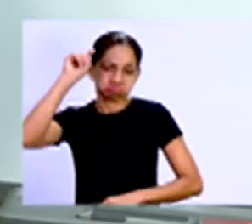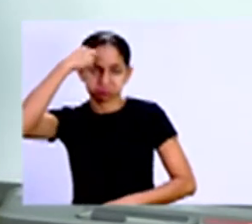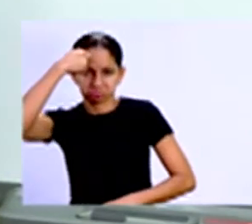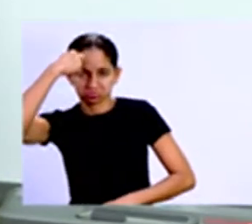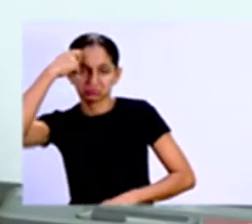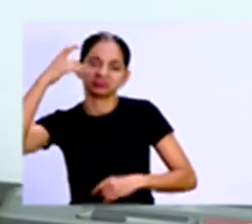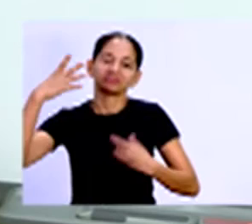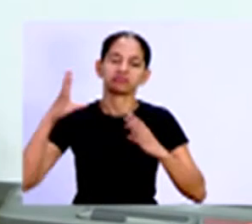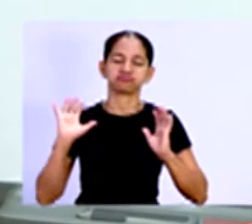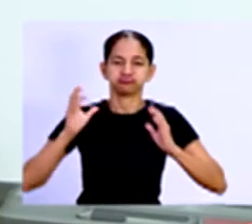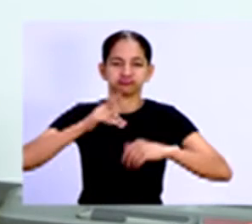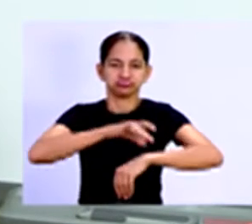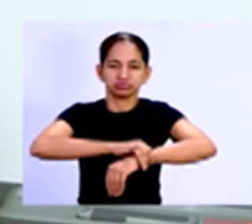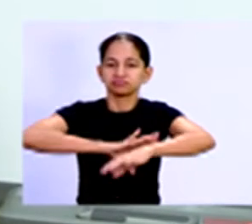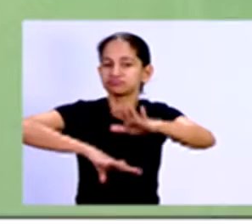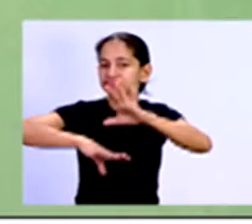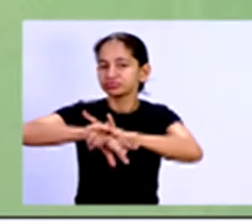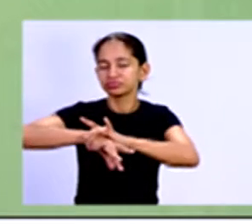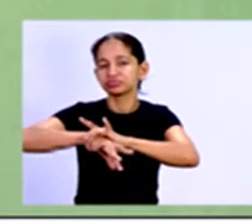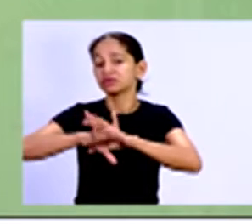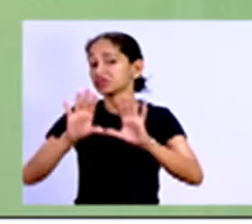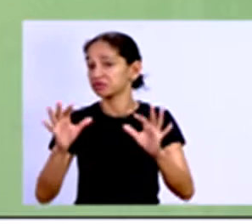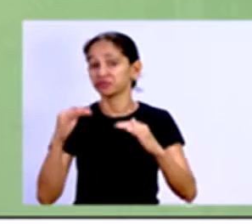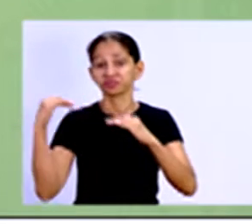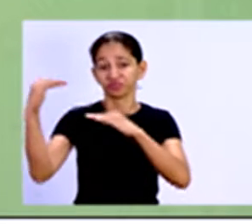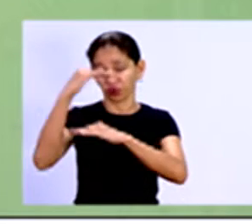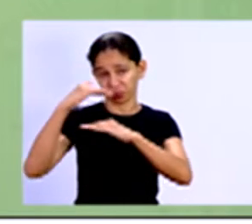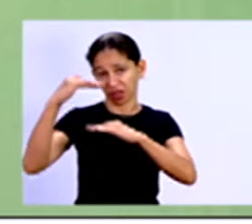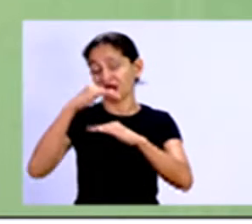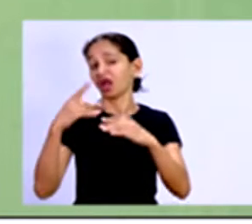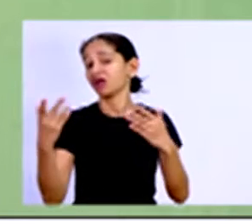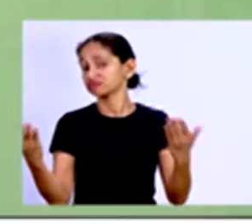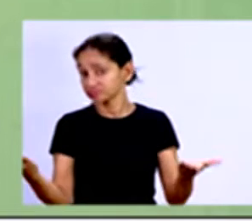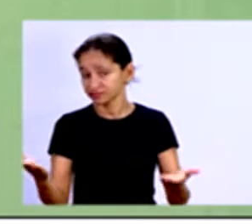uma beca preta, não é? Como isso, meu.